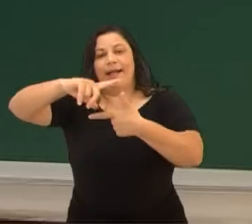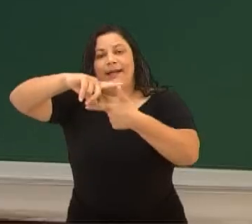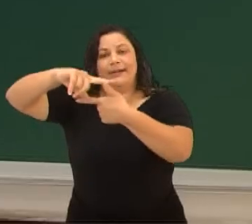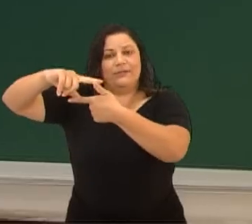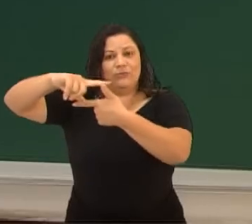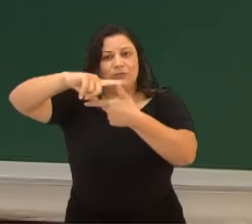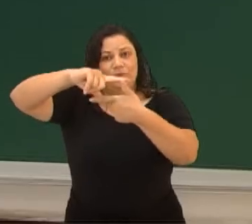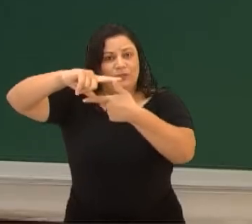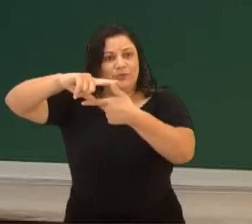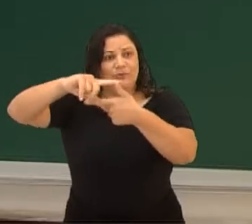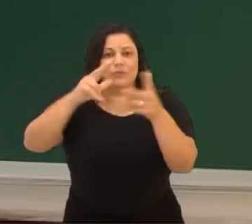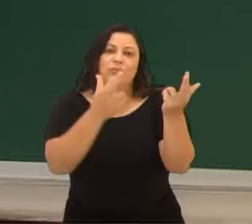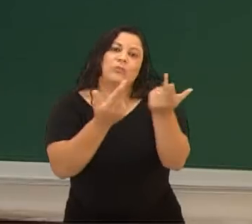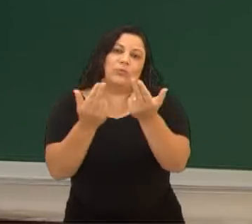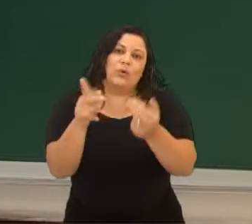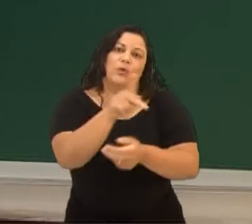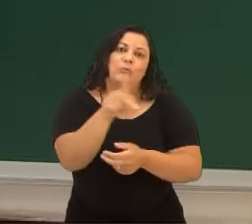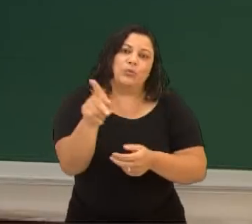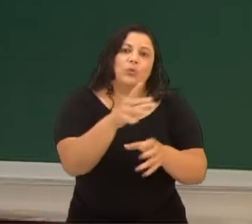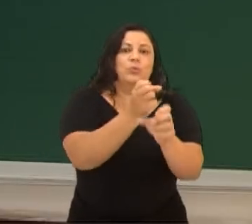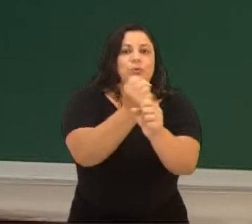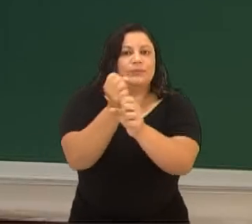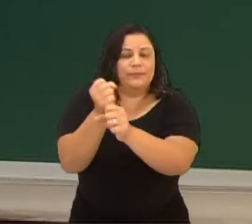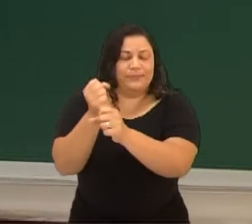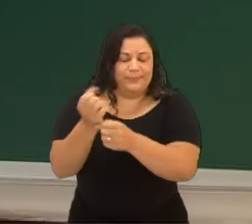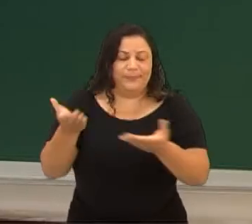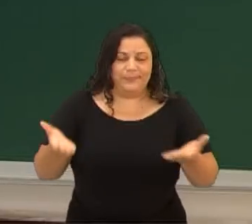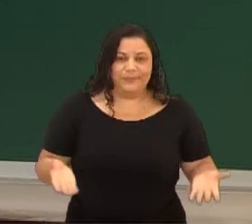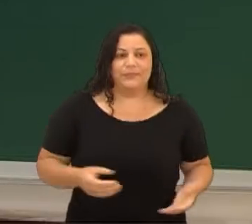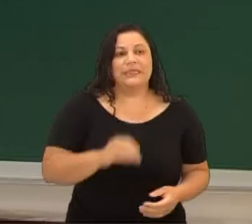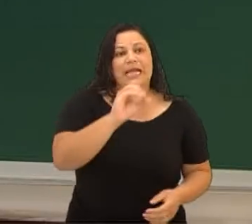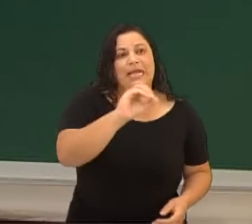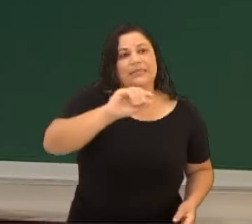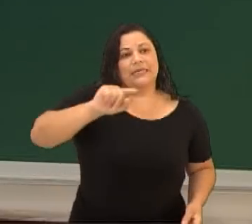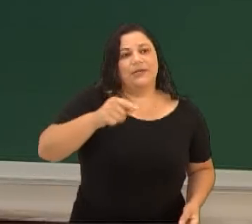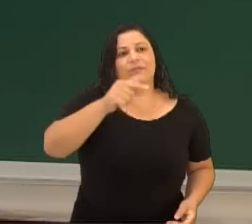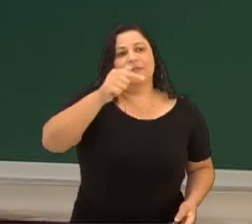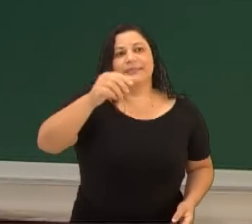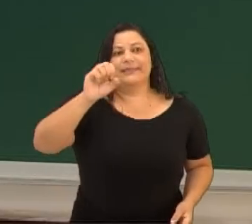prof calculou aqui com vocês, a área do losango vai ser